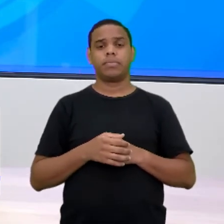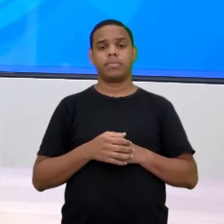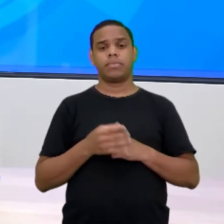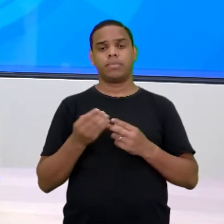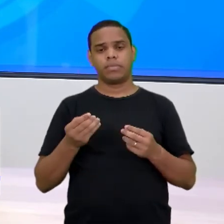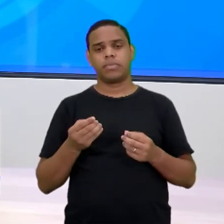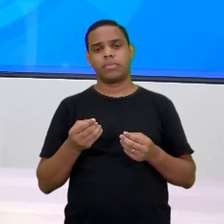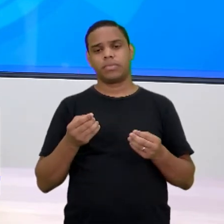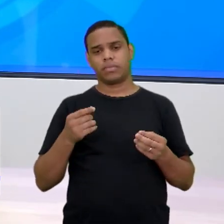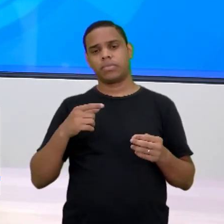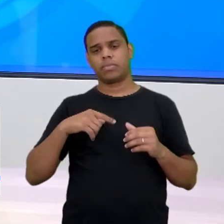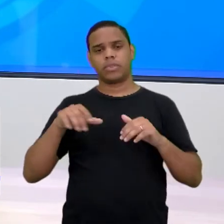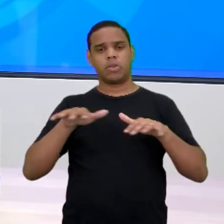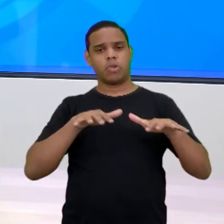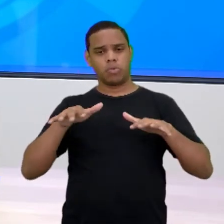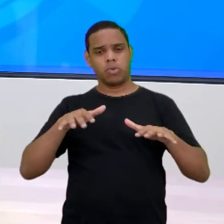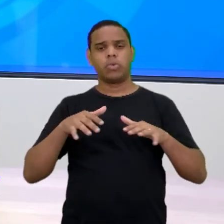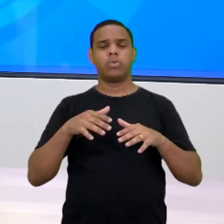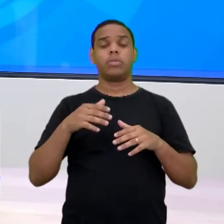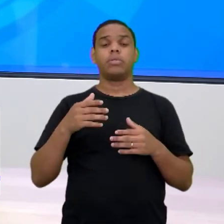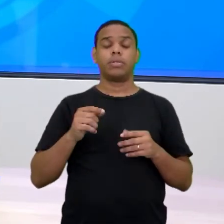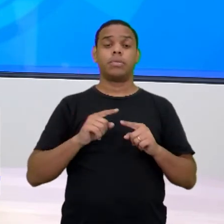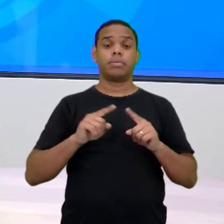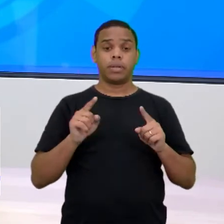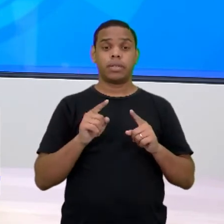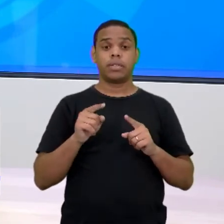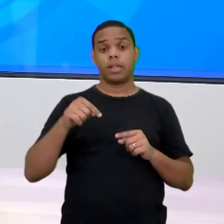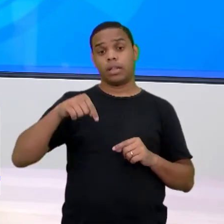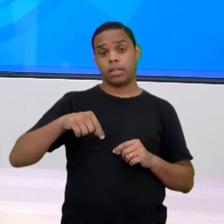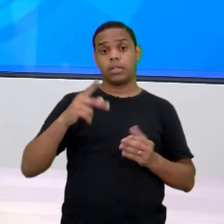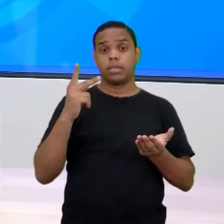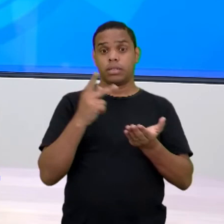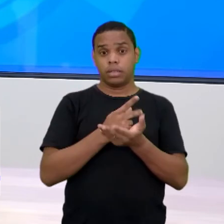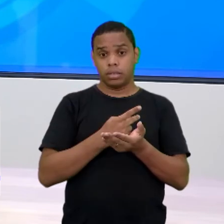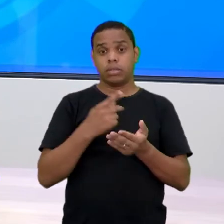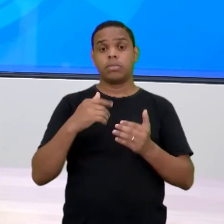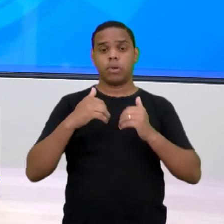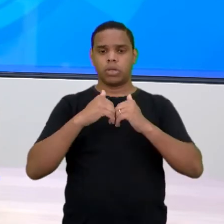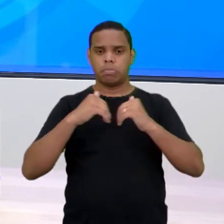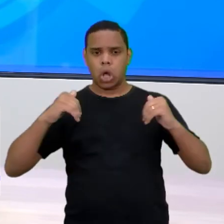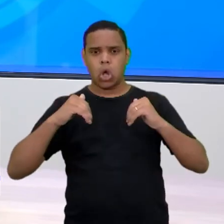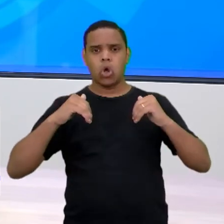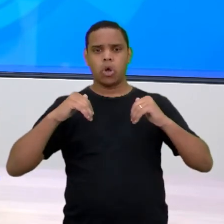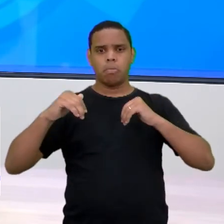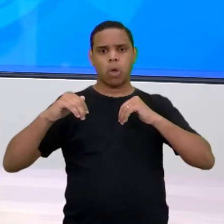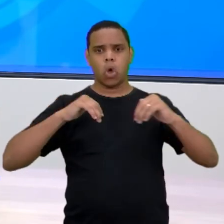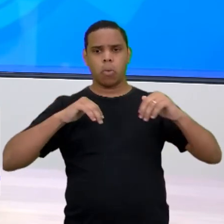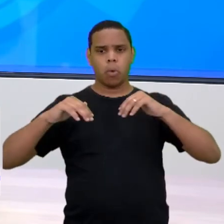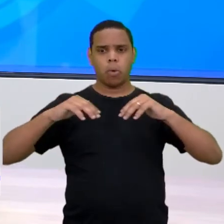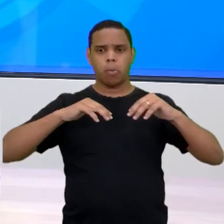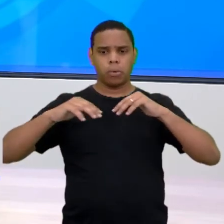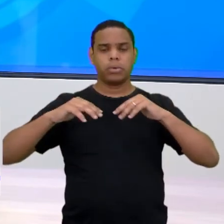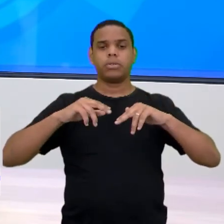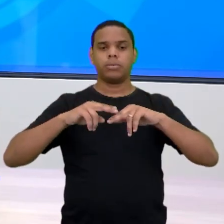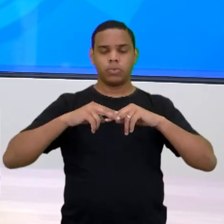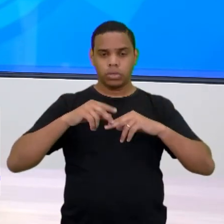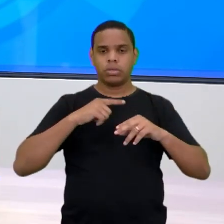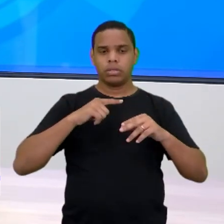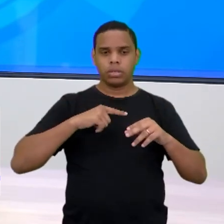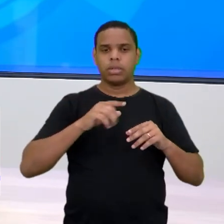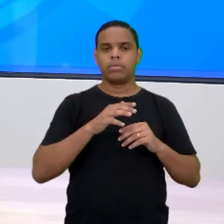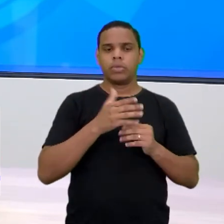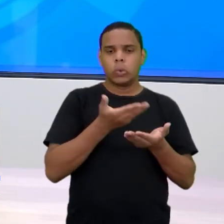ou deslizamento de placas, né? Mas pode acontecer uma fissura, né? Então por isso que nós temos sismógrafos